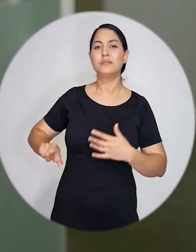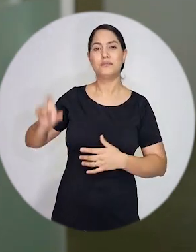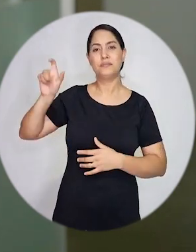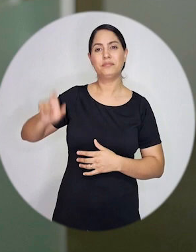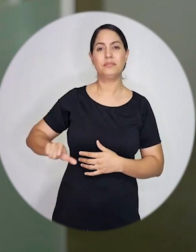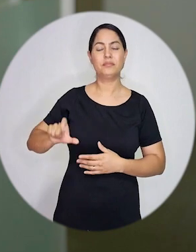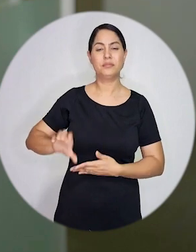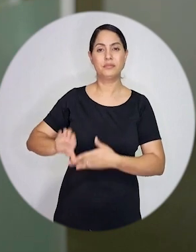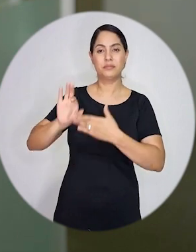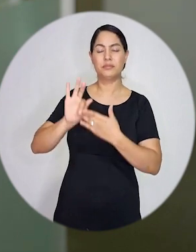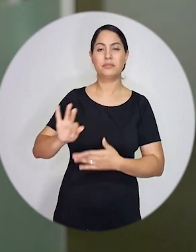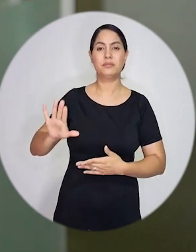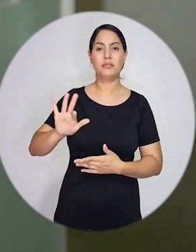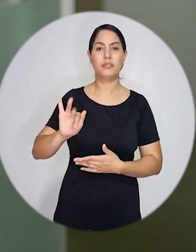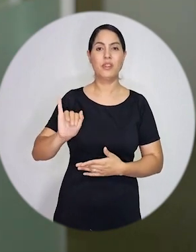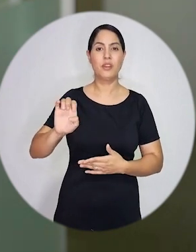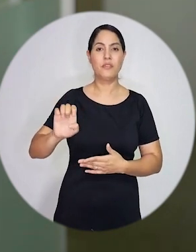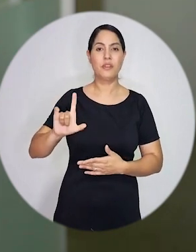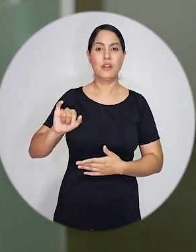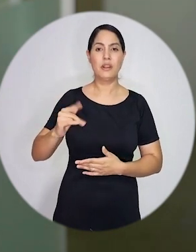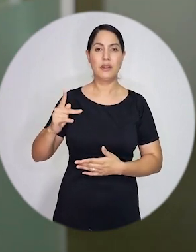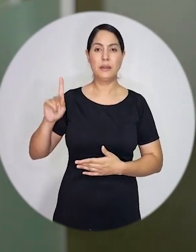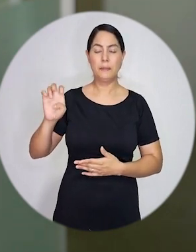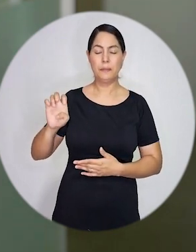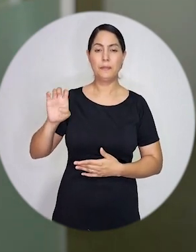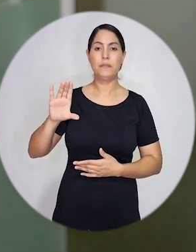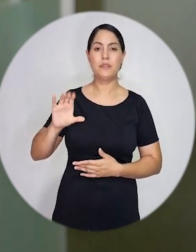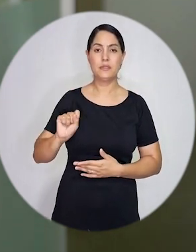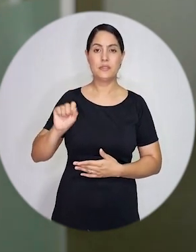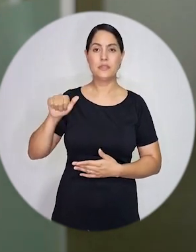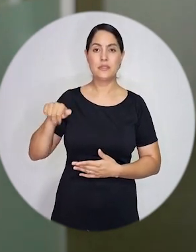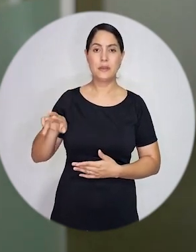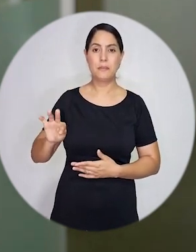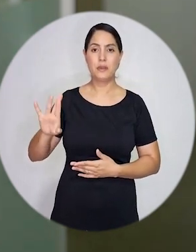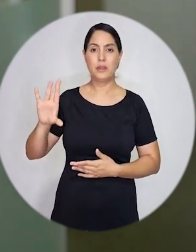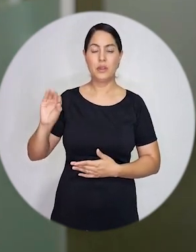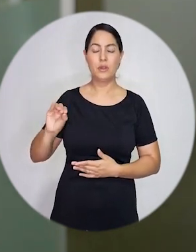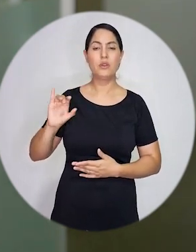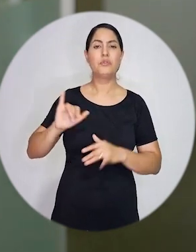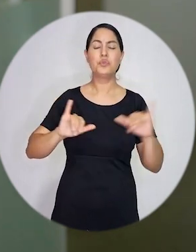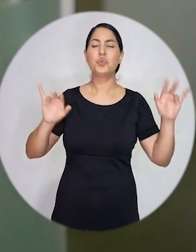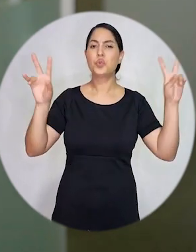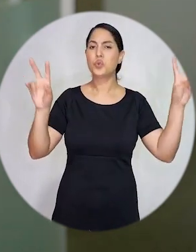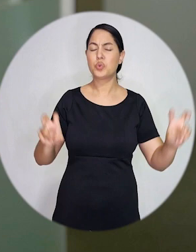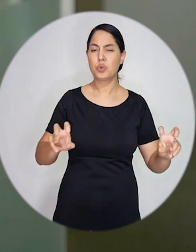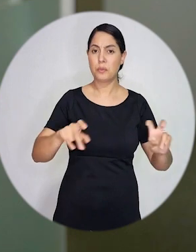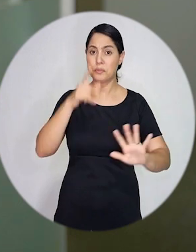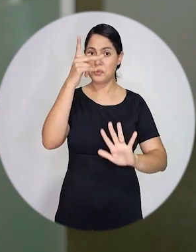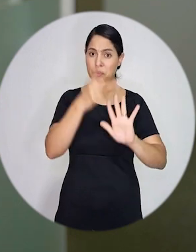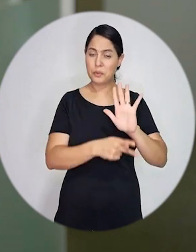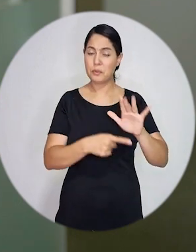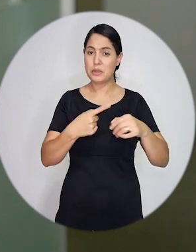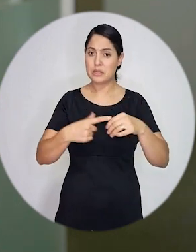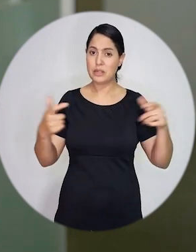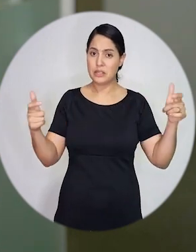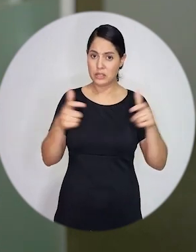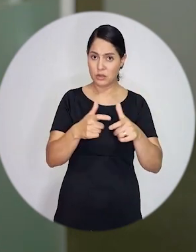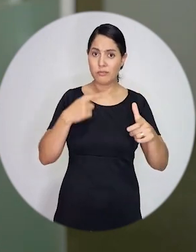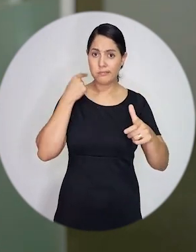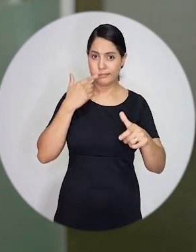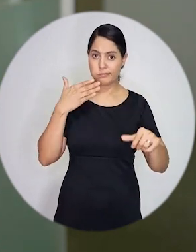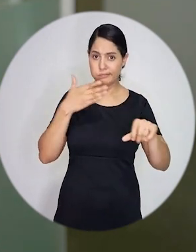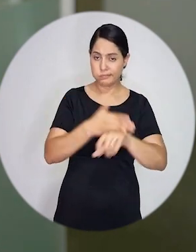pelo conselheiro federal decano Felipe Sarmento. O texto destacou ações como o plano de interiorização